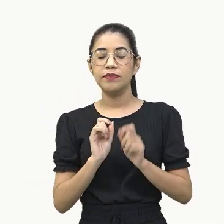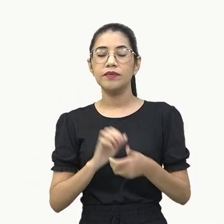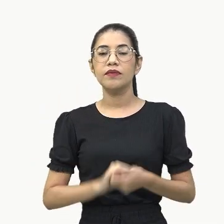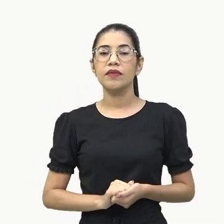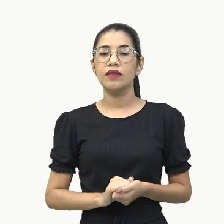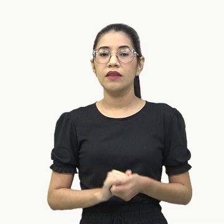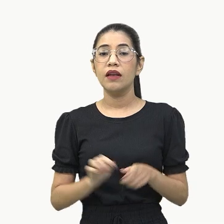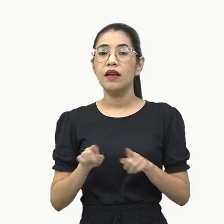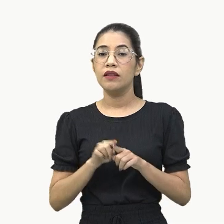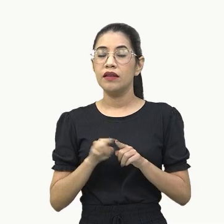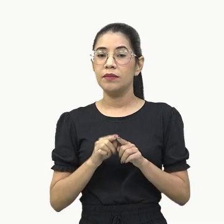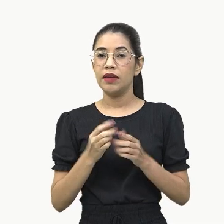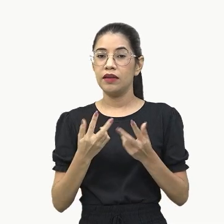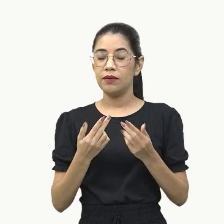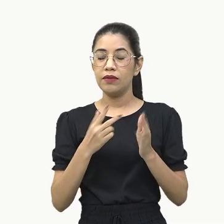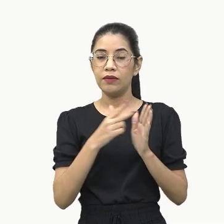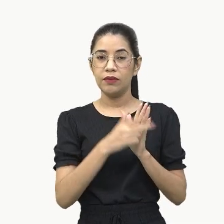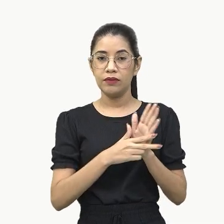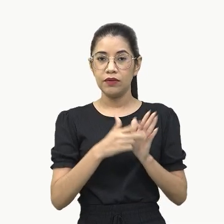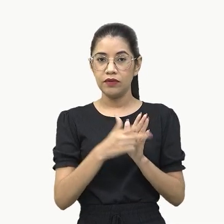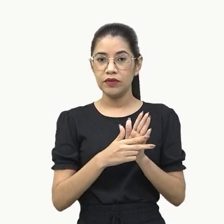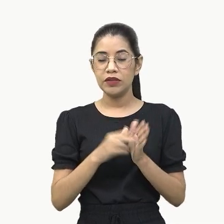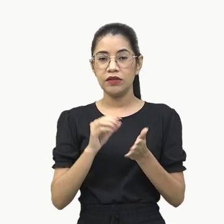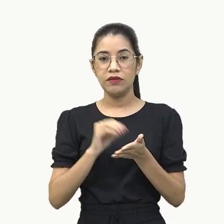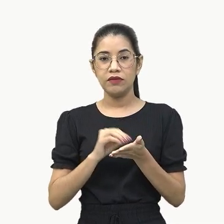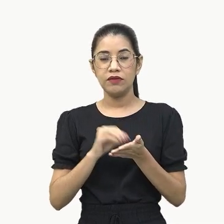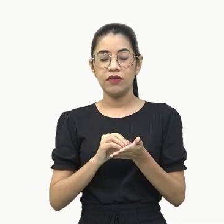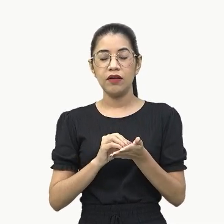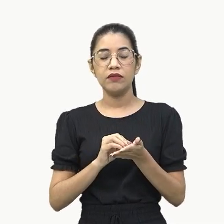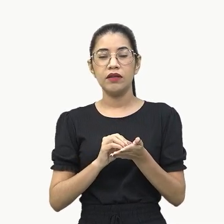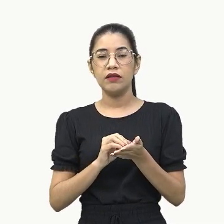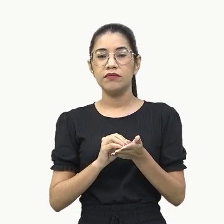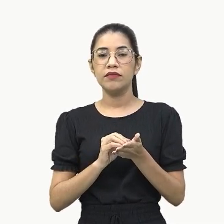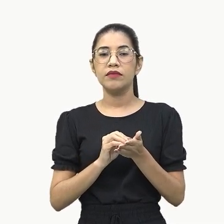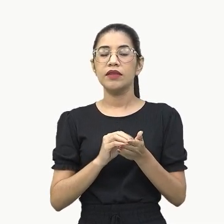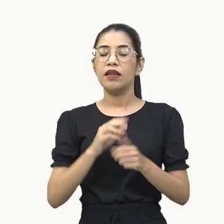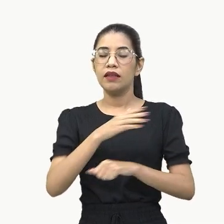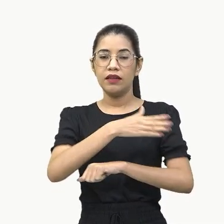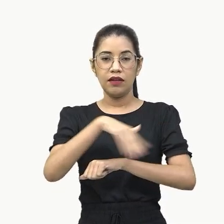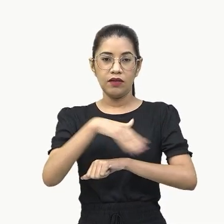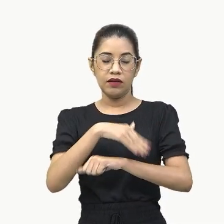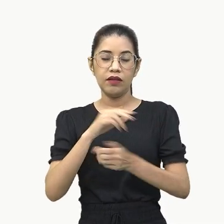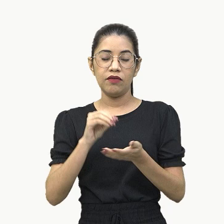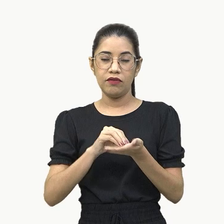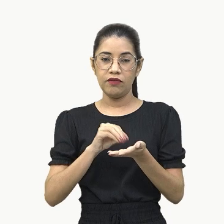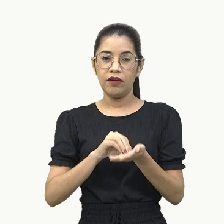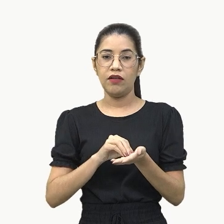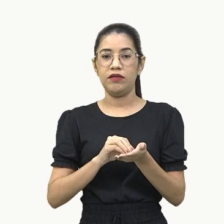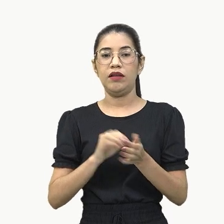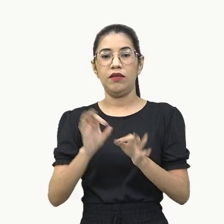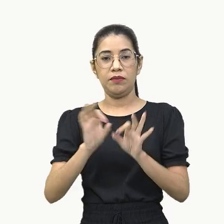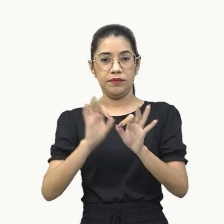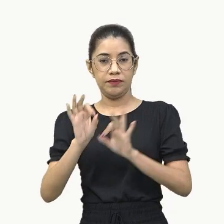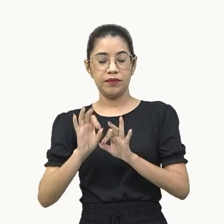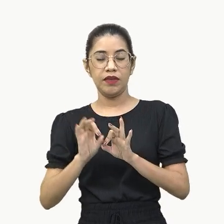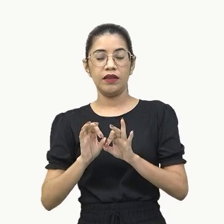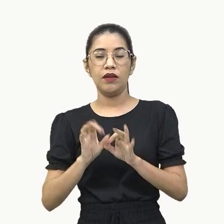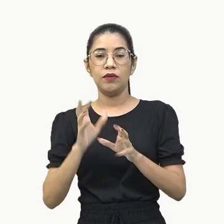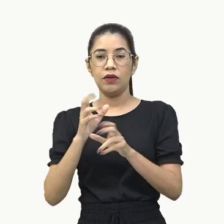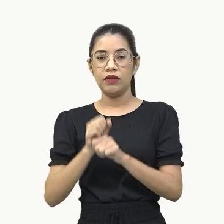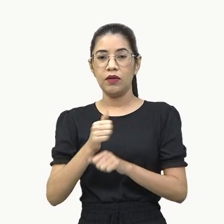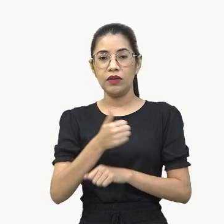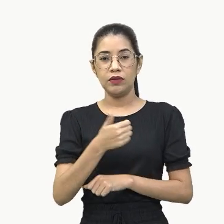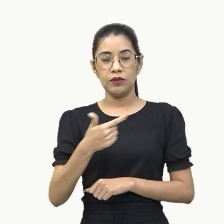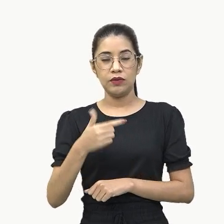rodovias que não estão pavimentadas né as pavimentadas a gente tem ali um pouco mais de 12% do total e nas